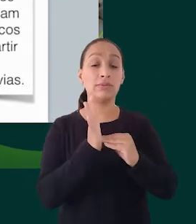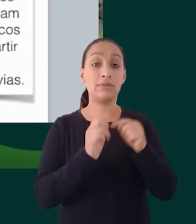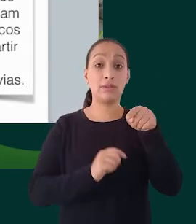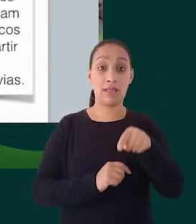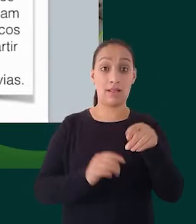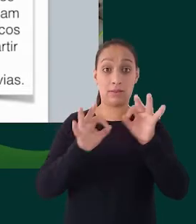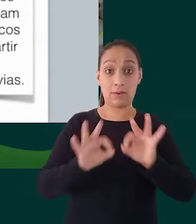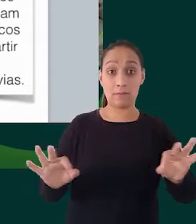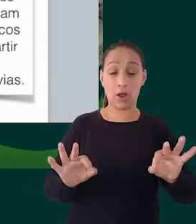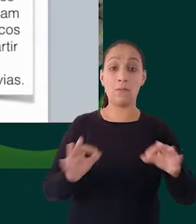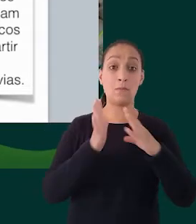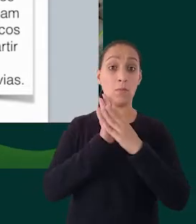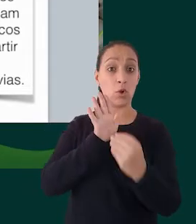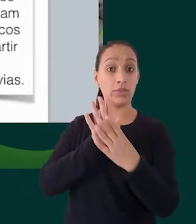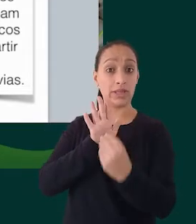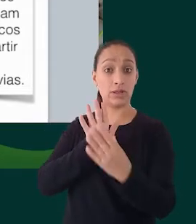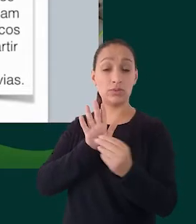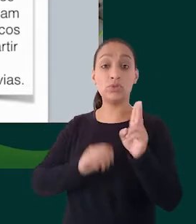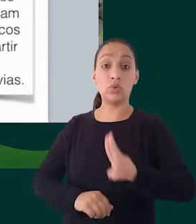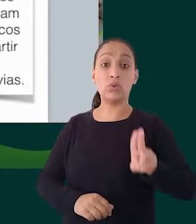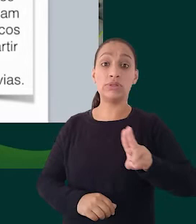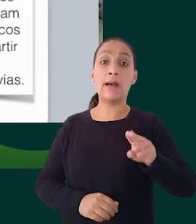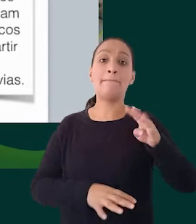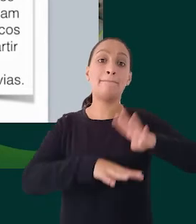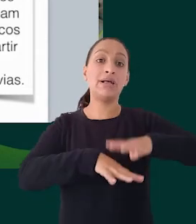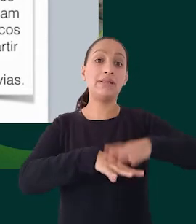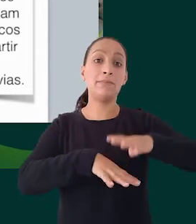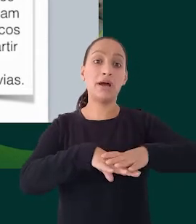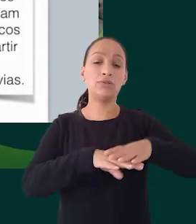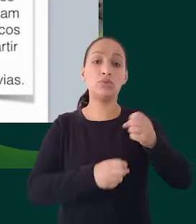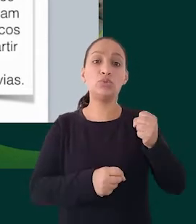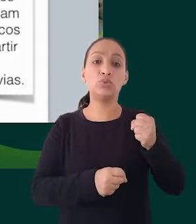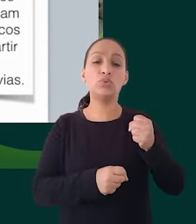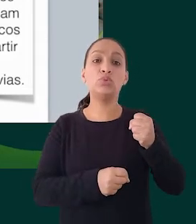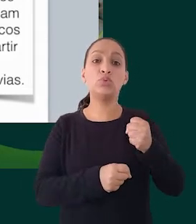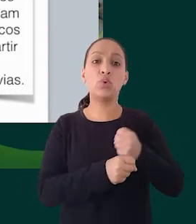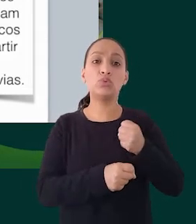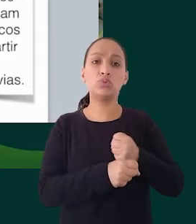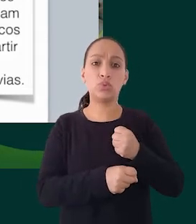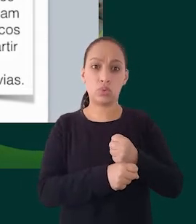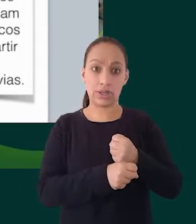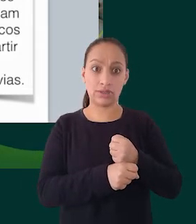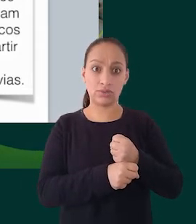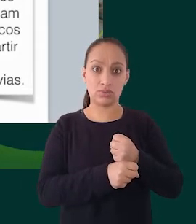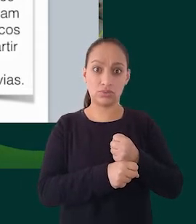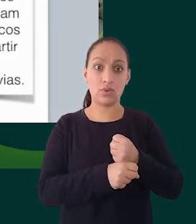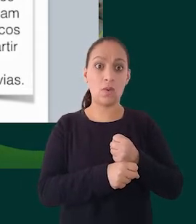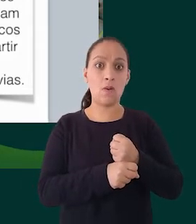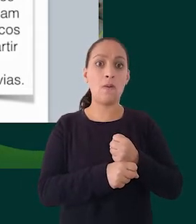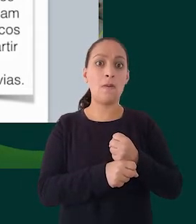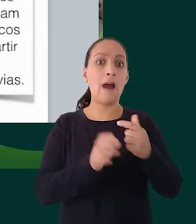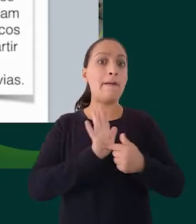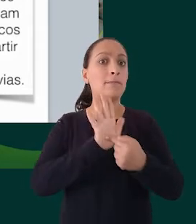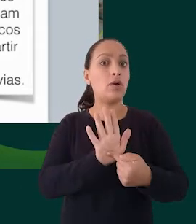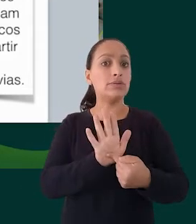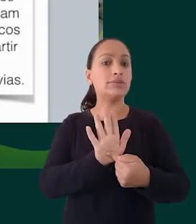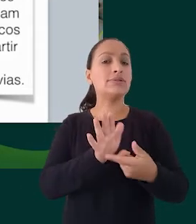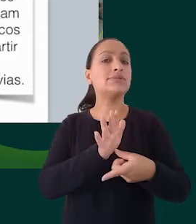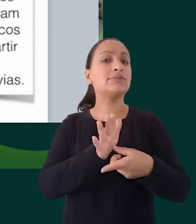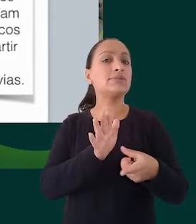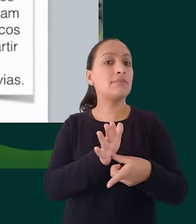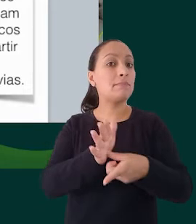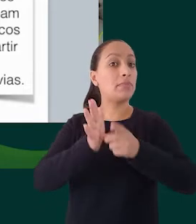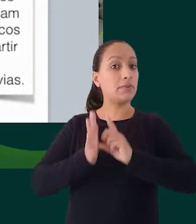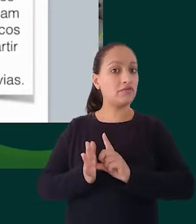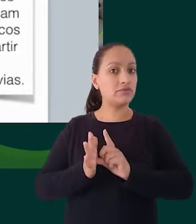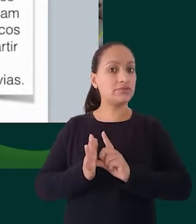a partir de modelos matemáticos construídos com amostras prévias. Matemáticos. E aqui eu abro um